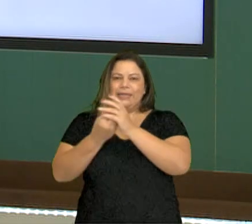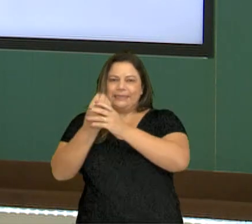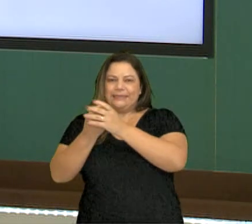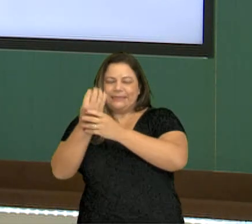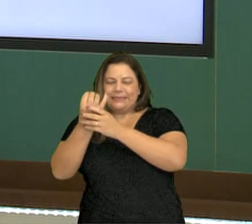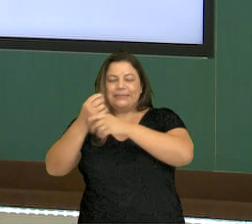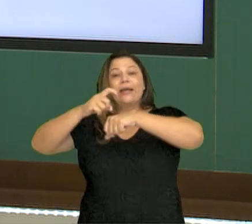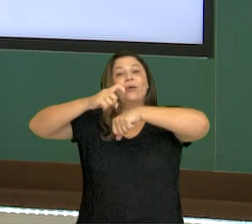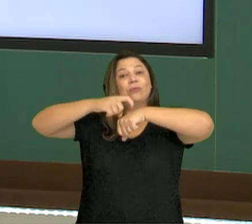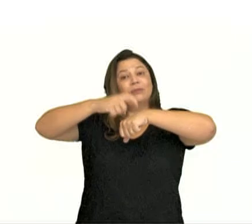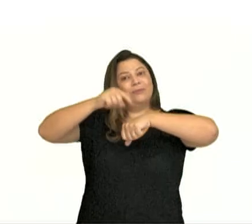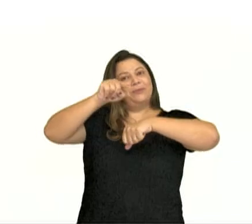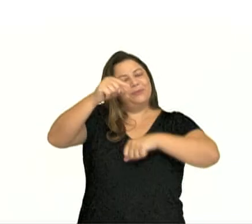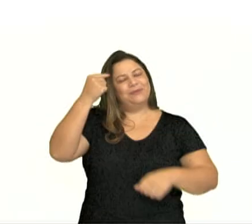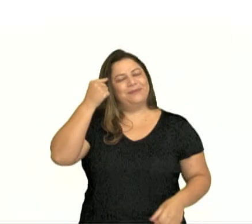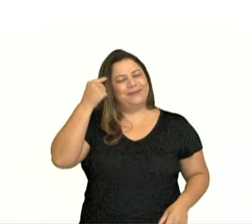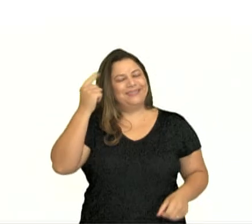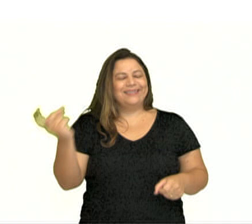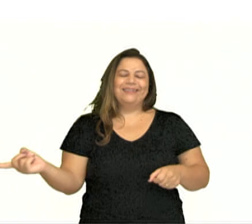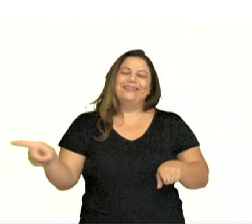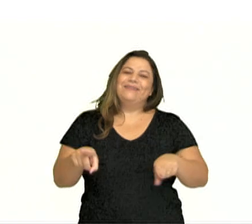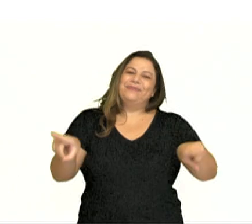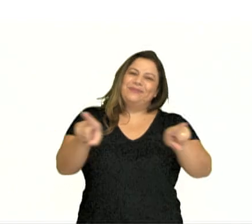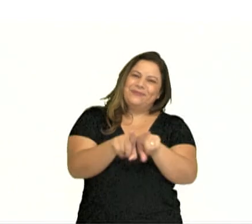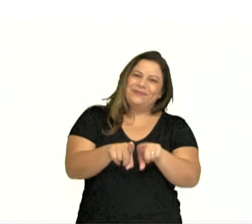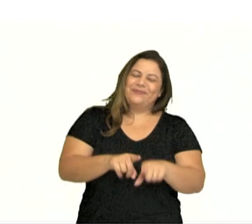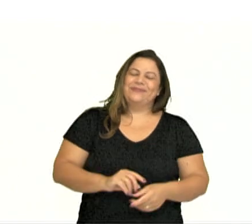um tempinho para vocês pensarem e eu já retorno.